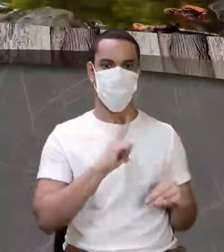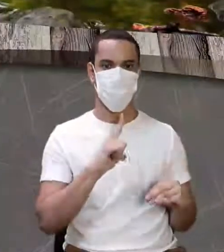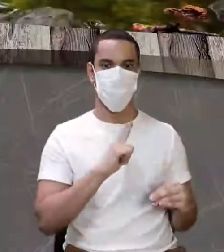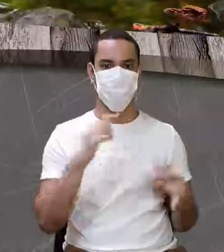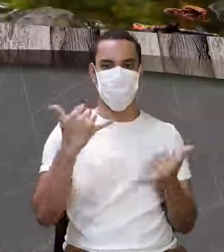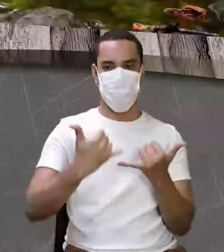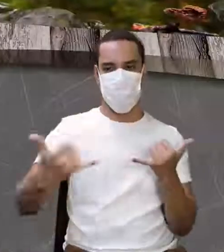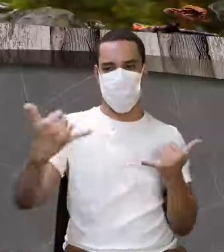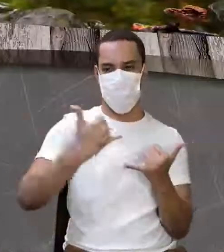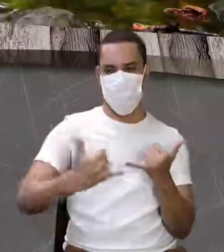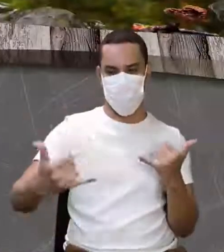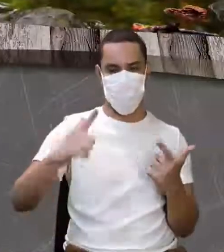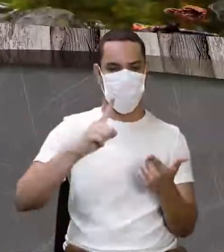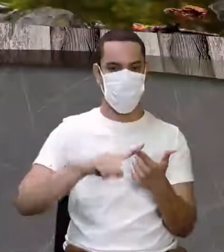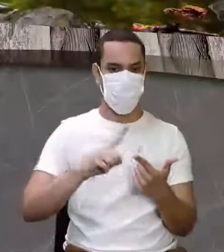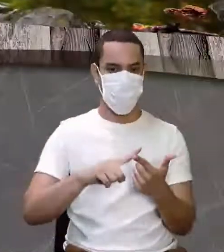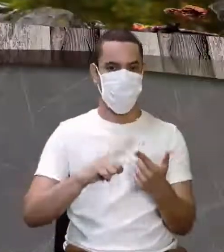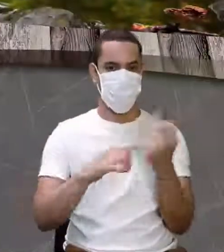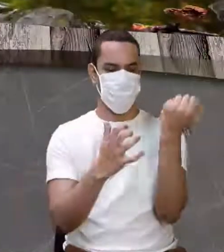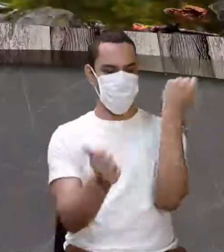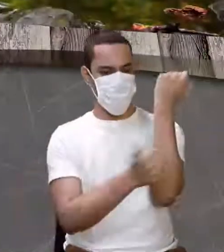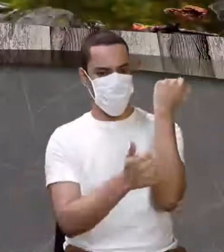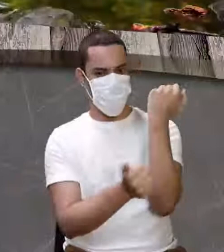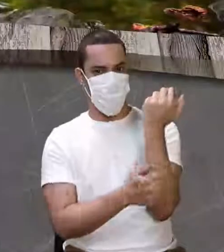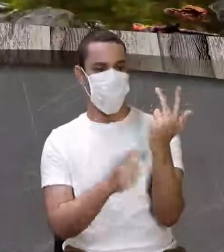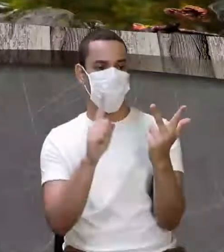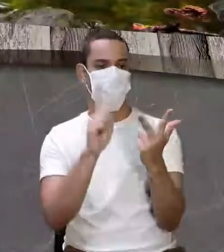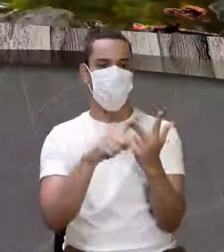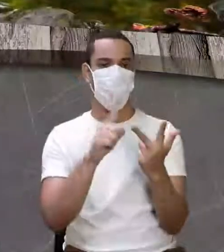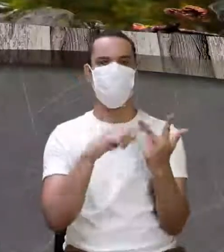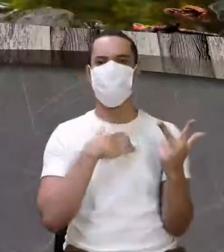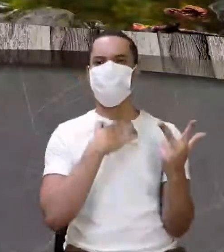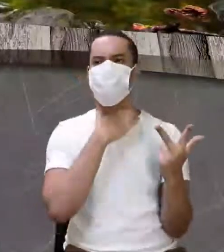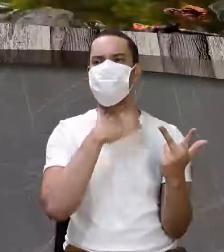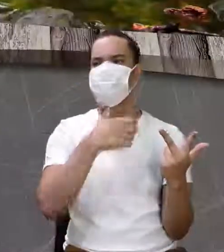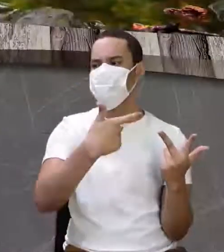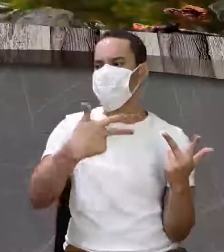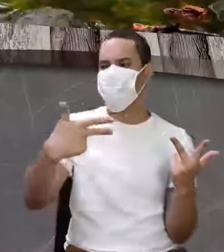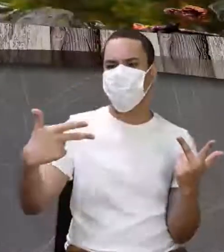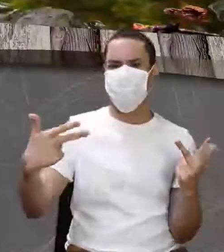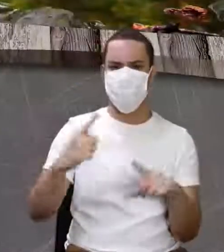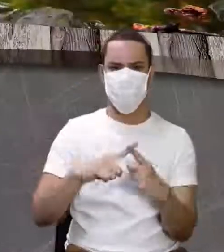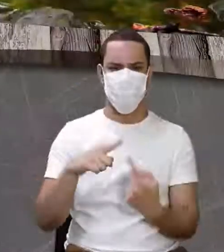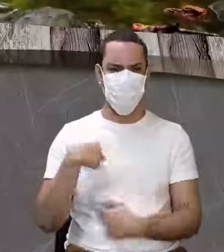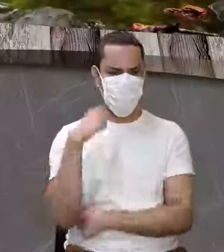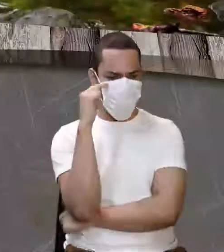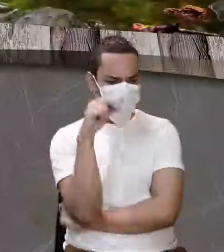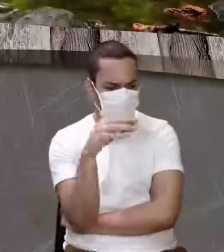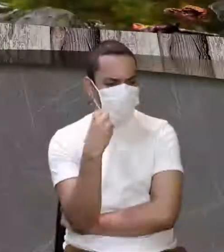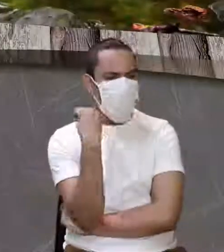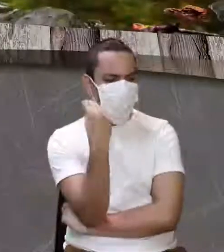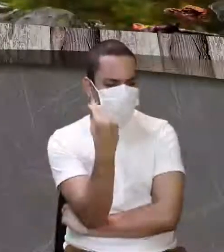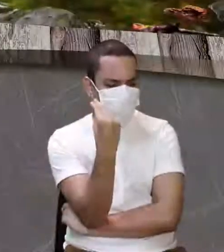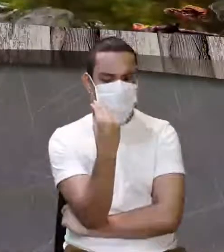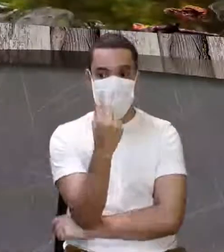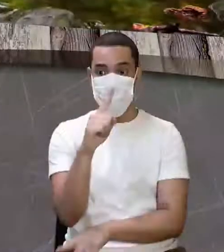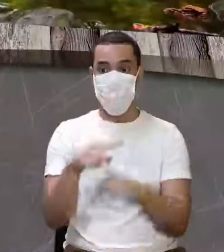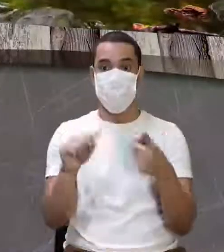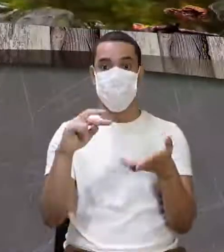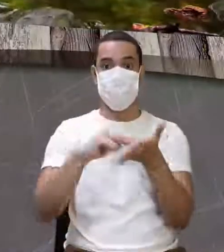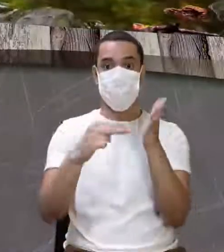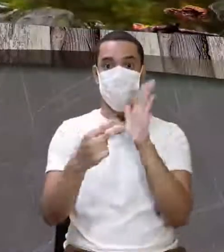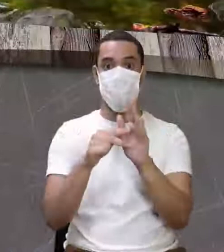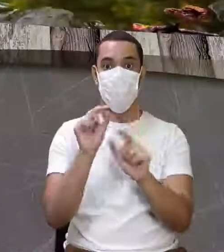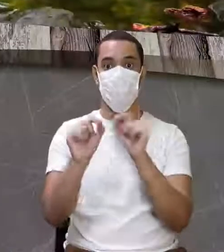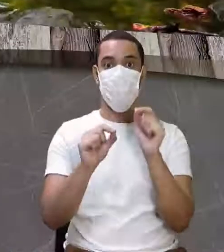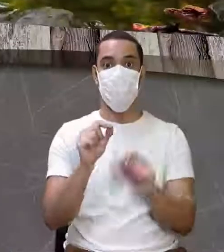gente, tem galho, tem plástico, tem um monte de coisa. E a gente fica, meu Deus, para que ele trouxe tudo isso? Mas isso demonstra